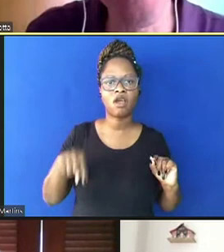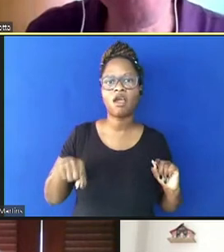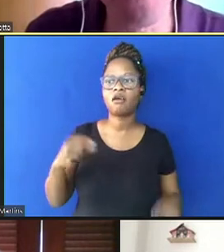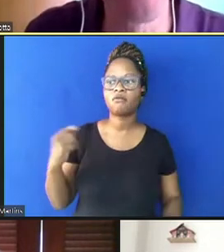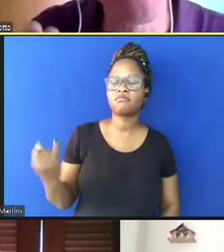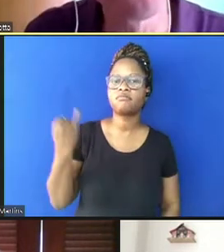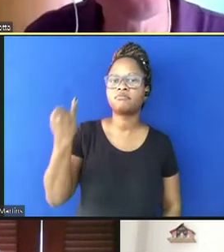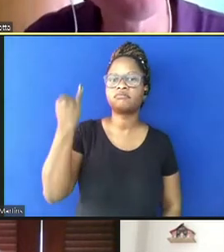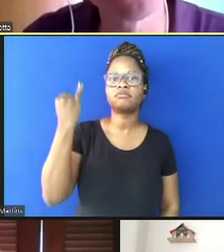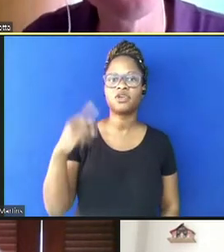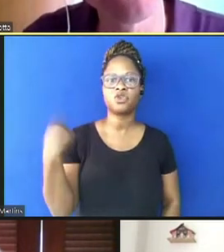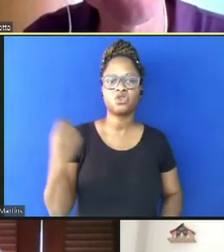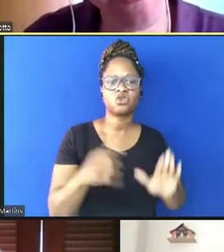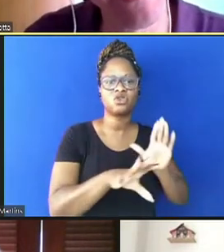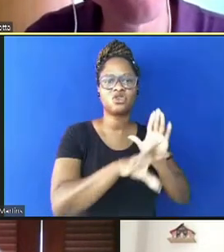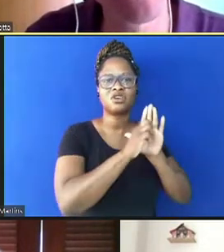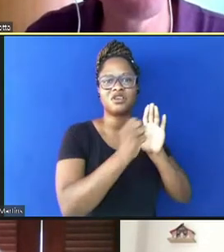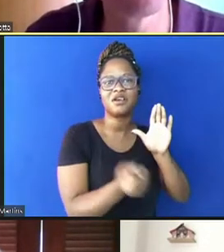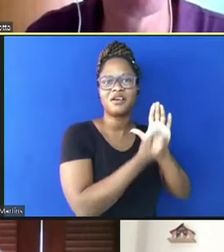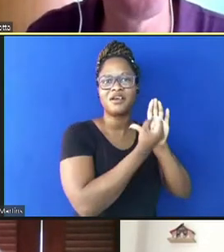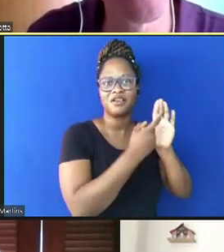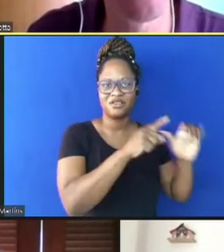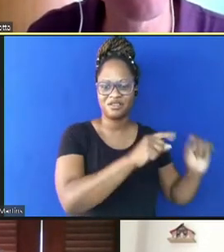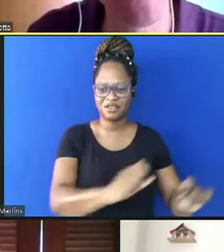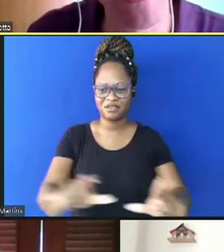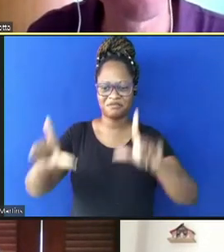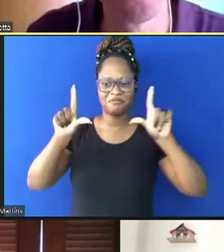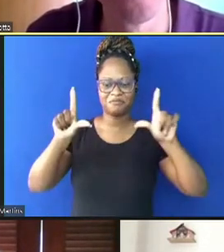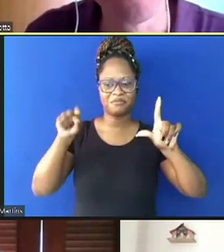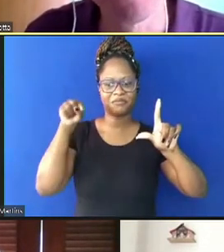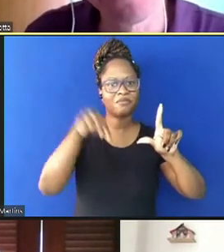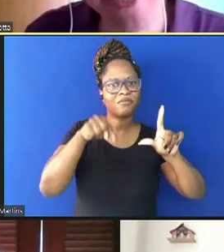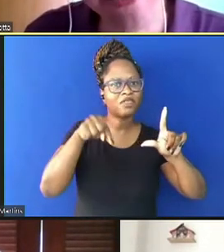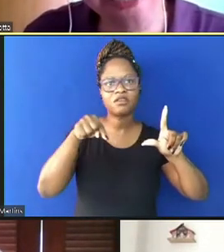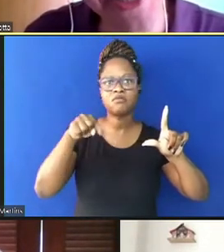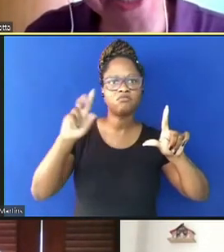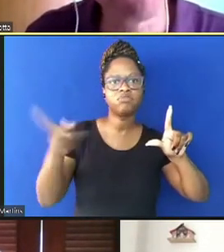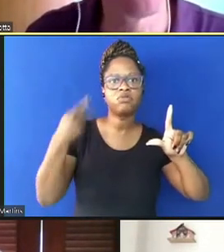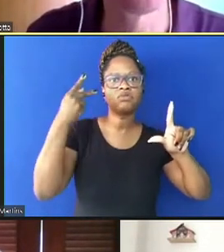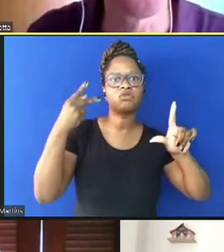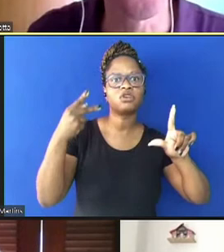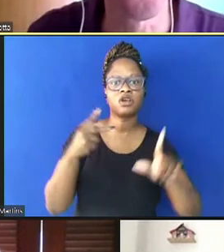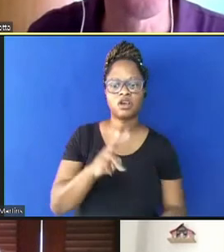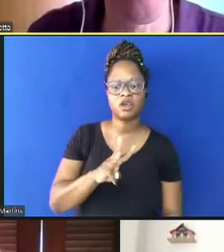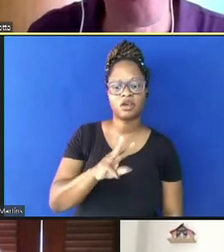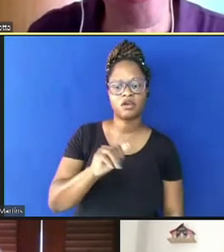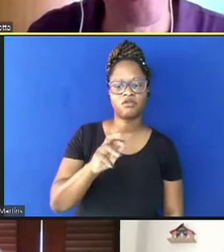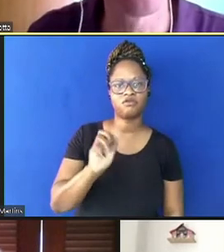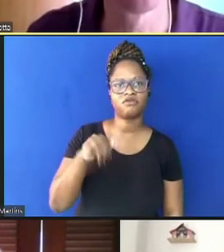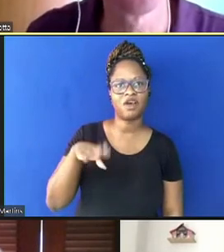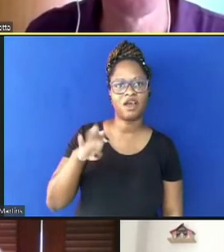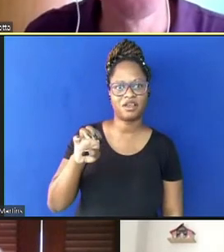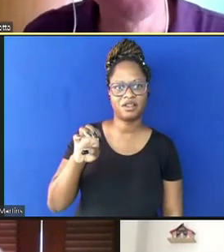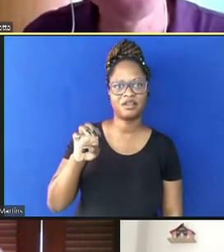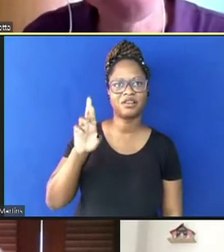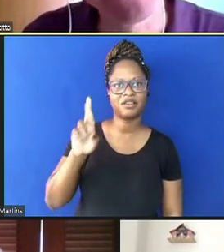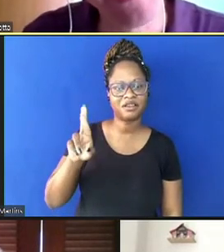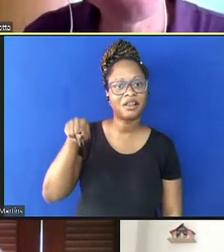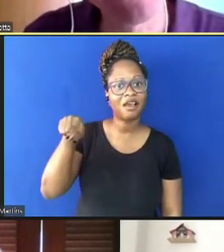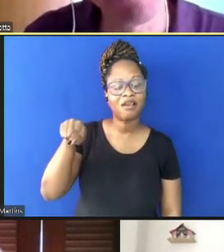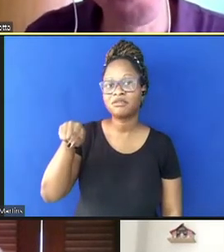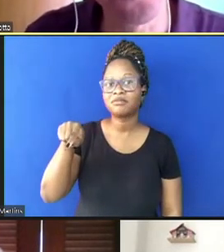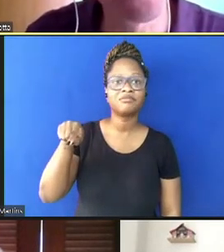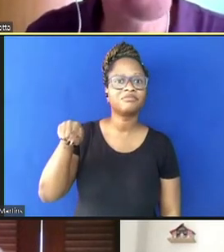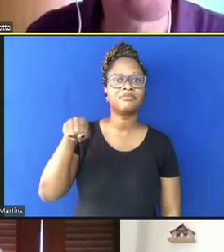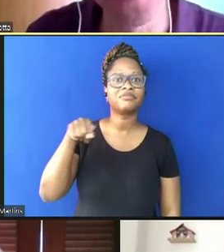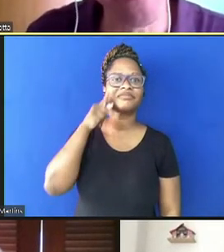nosso símbolo, né, que vocês viram na entrada, que foi realizado pelo Wagner Najib, da Fiocruz do Paraná, né, o designer